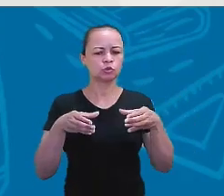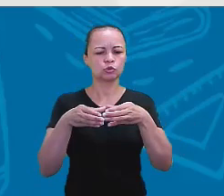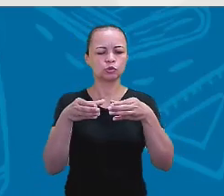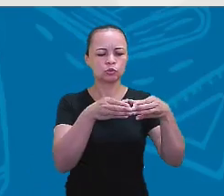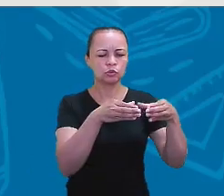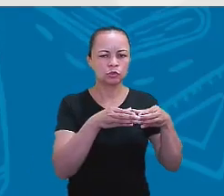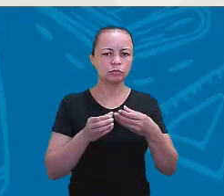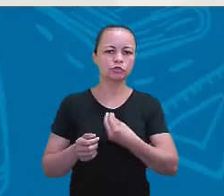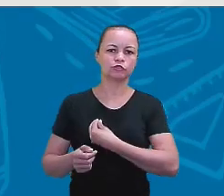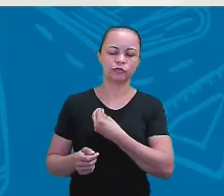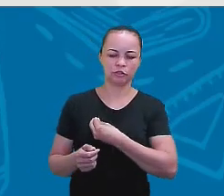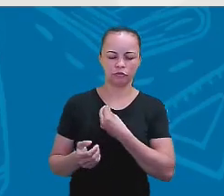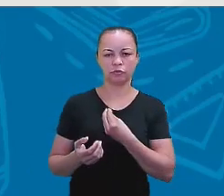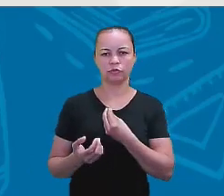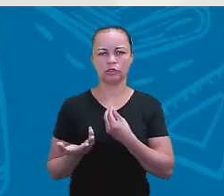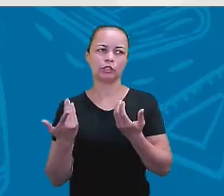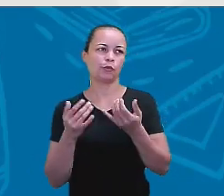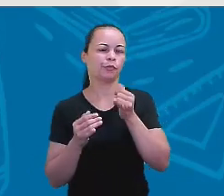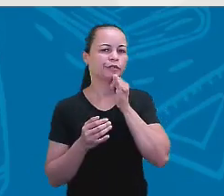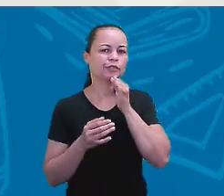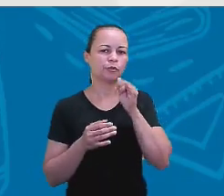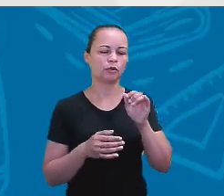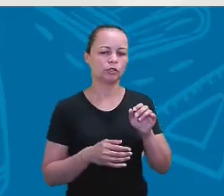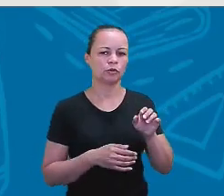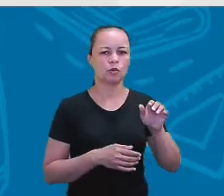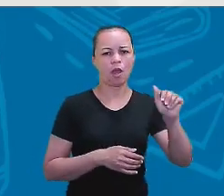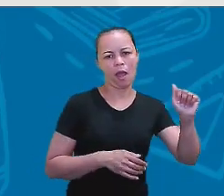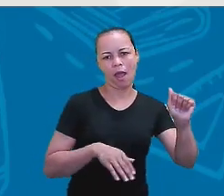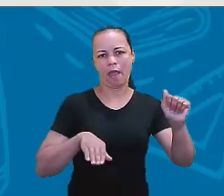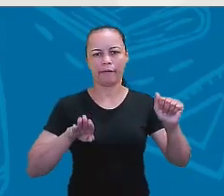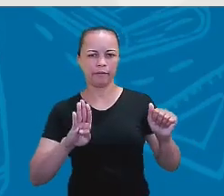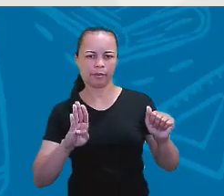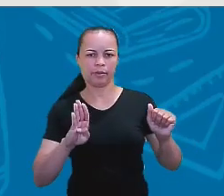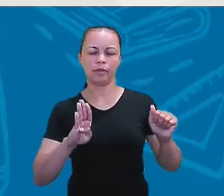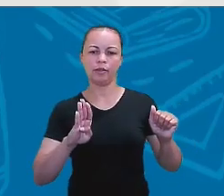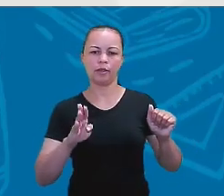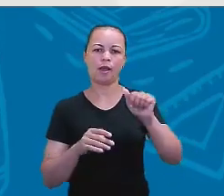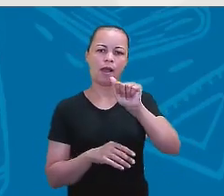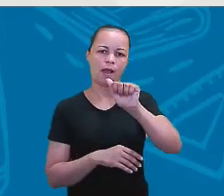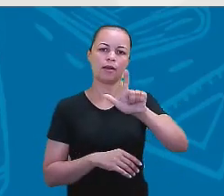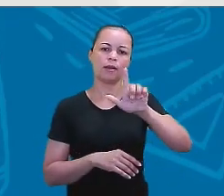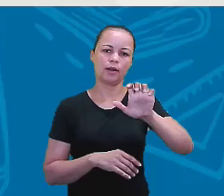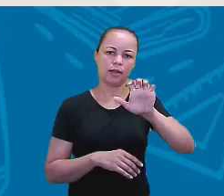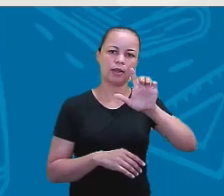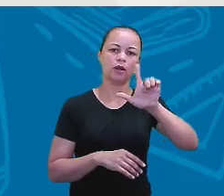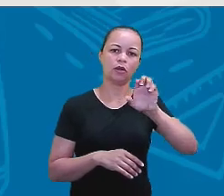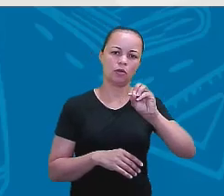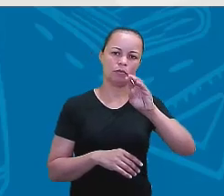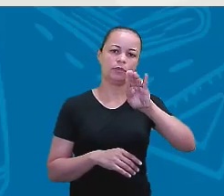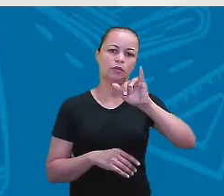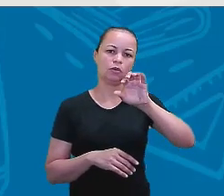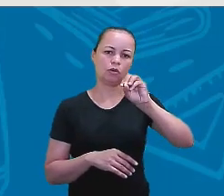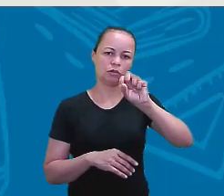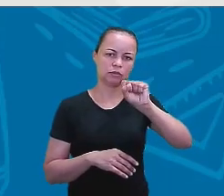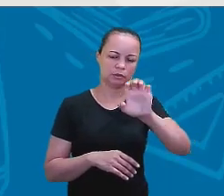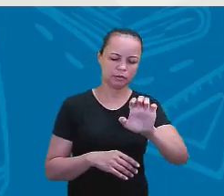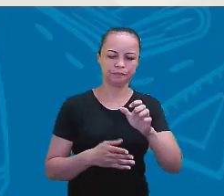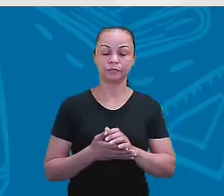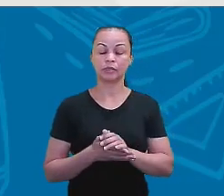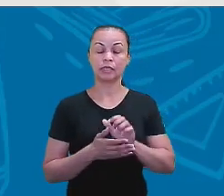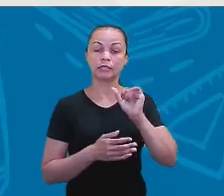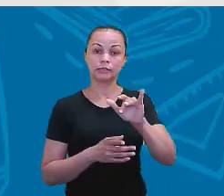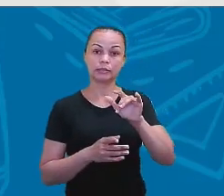seja, de um organismo A e um organismo B, alelobiose. Agora, esses organismos se relacionando com o ambiente, eu chamo isso